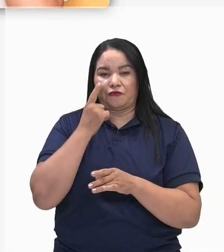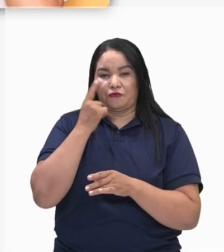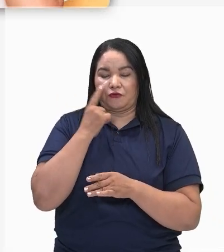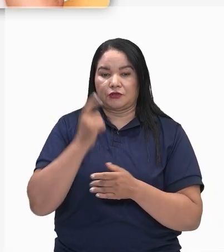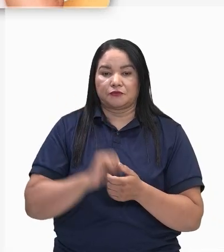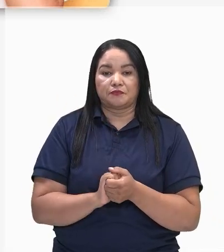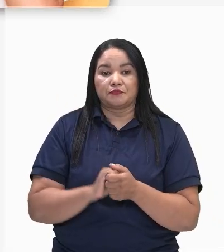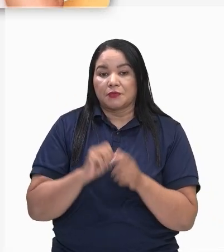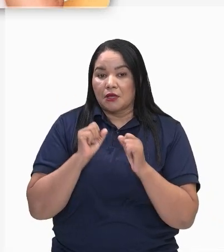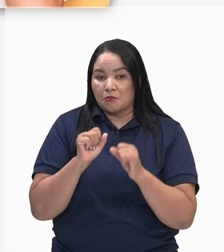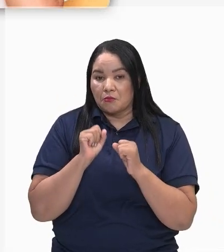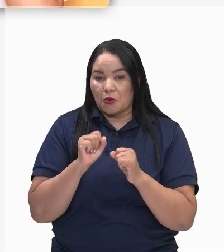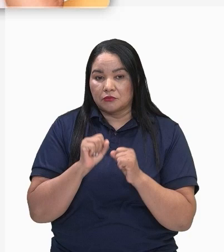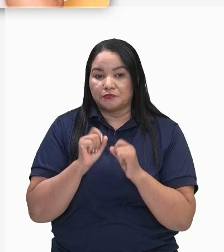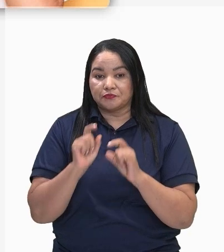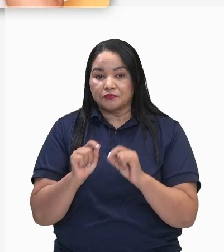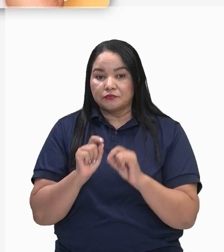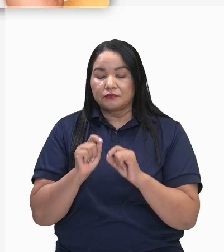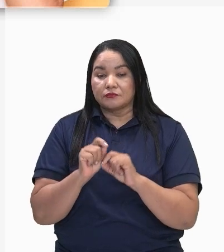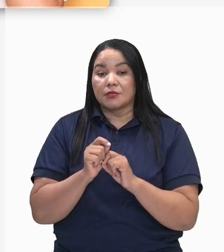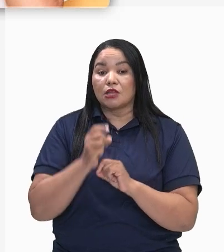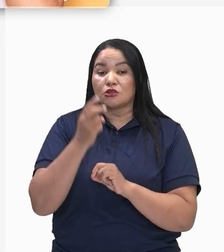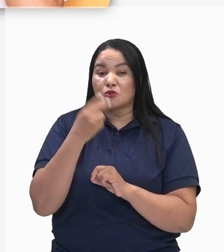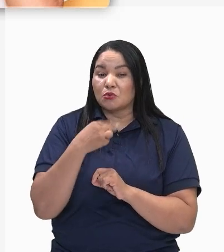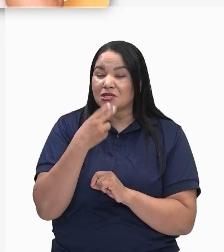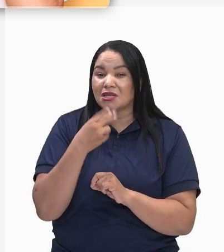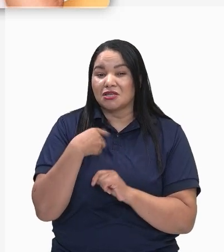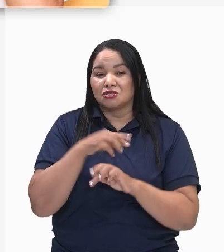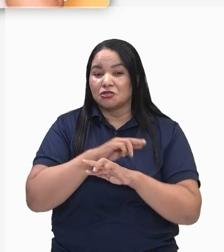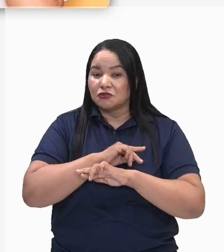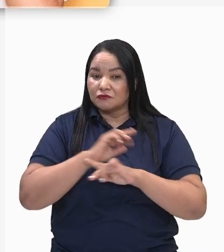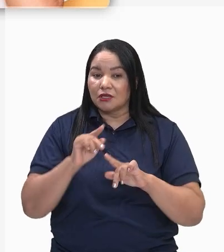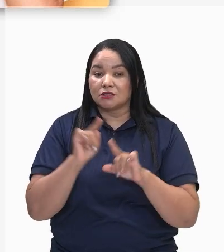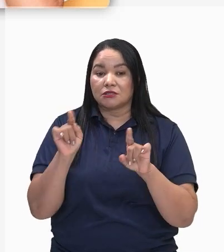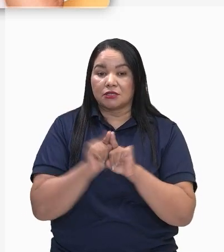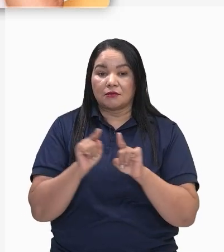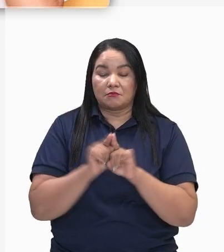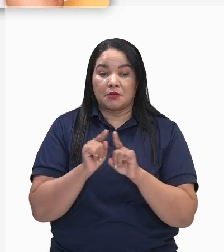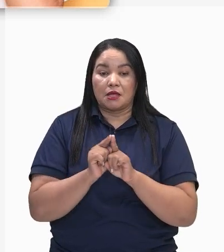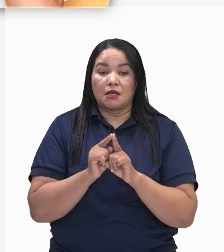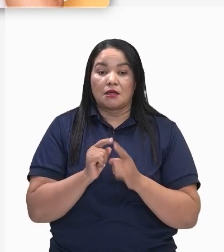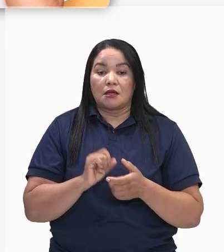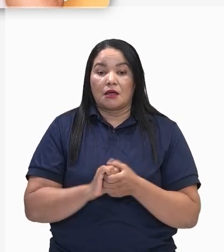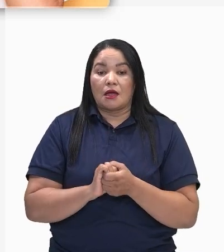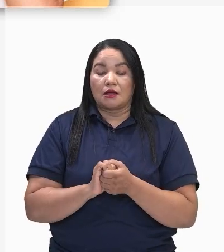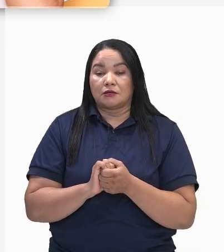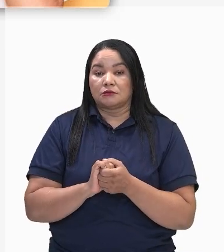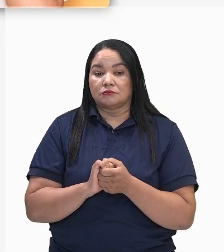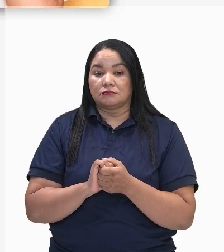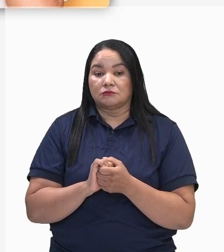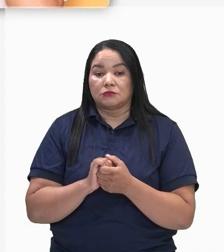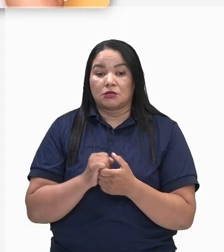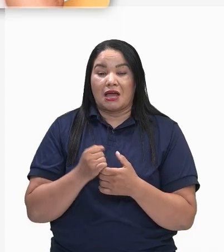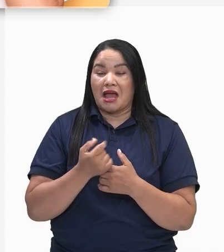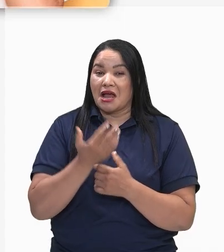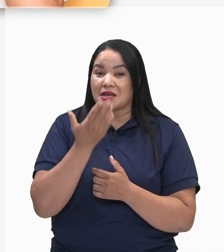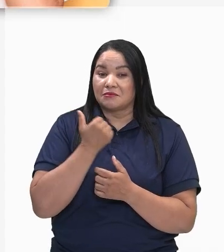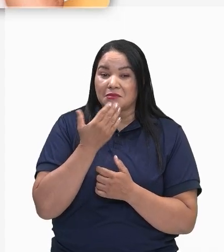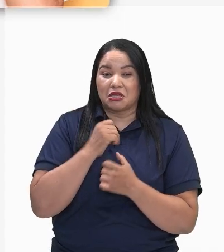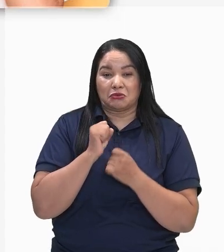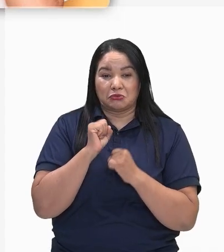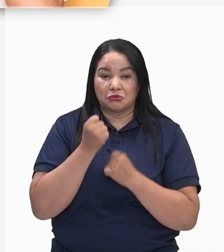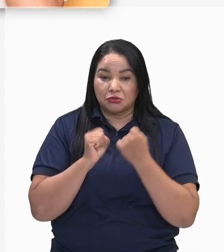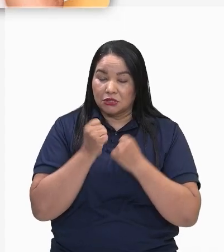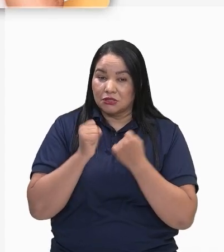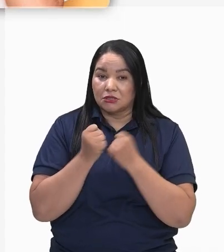uma disponibilidade maior de nutrientes até a exposição a substâncias presentes em alimentos